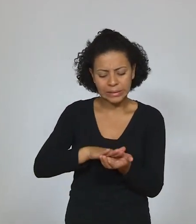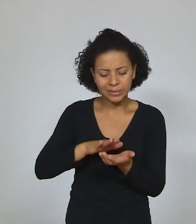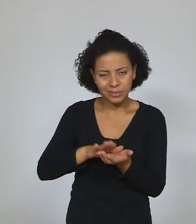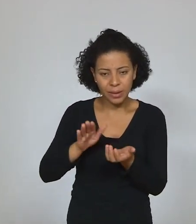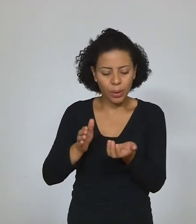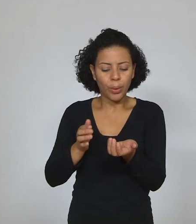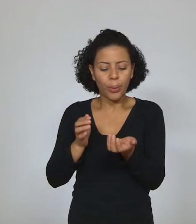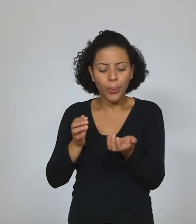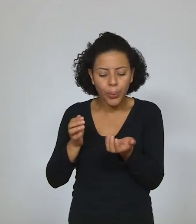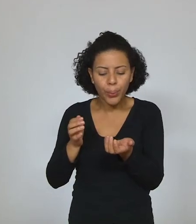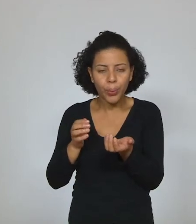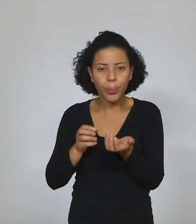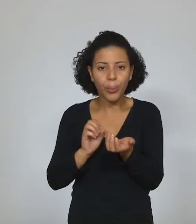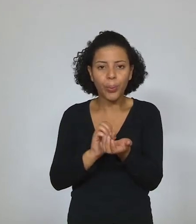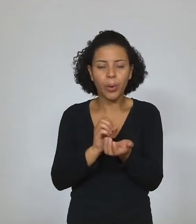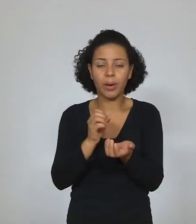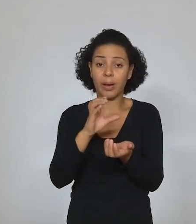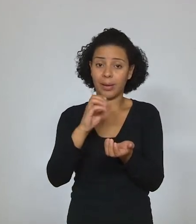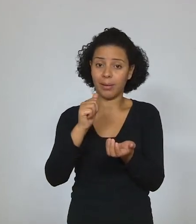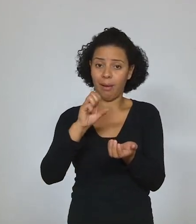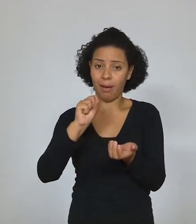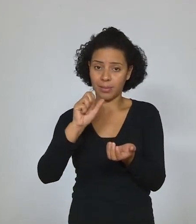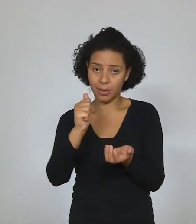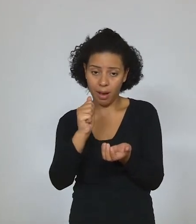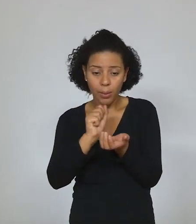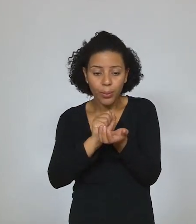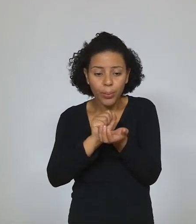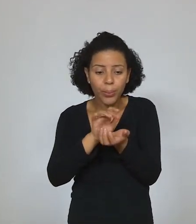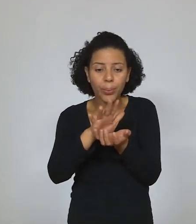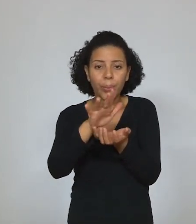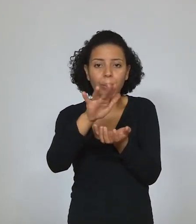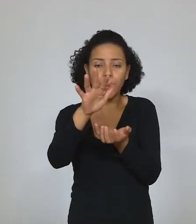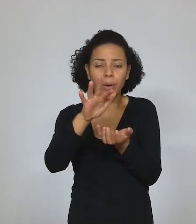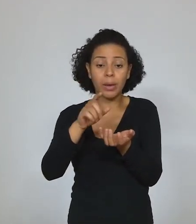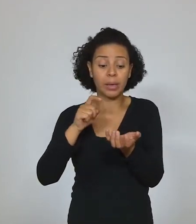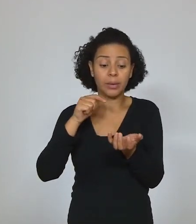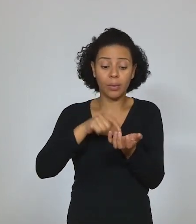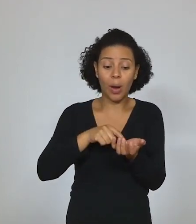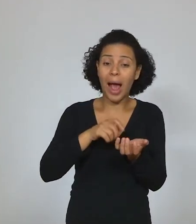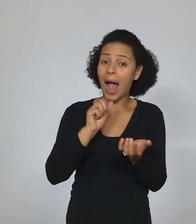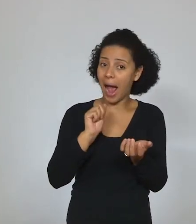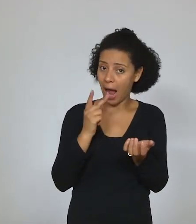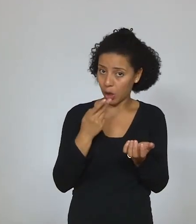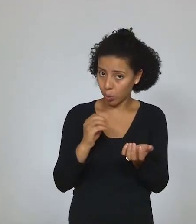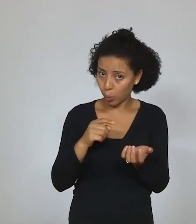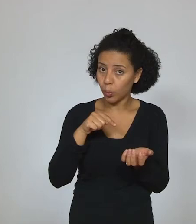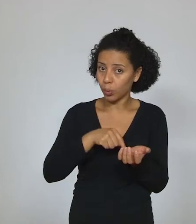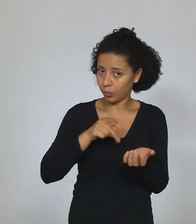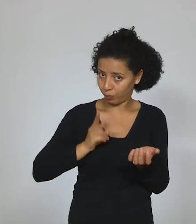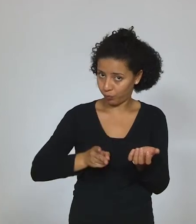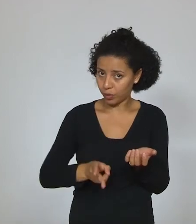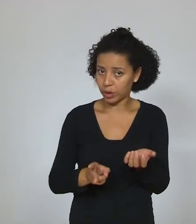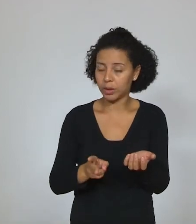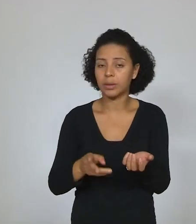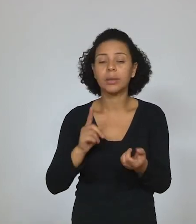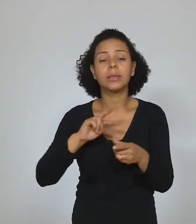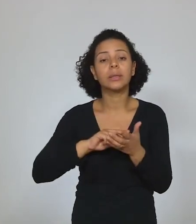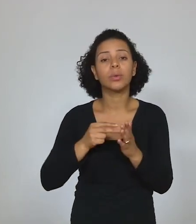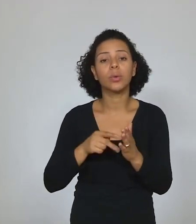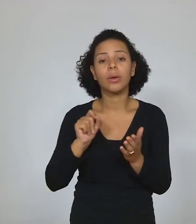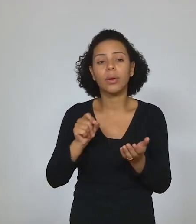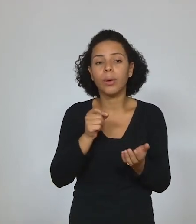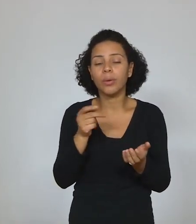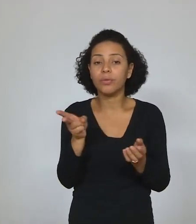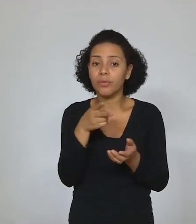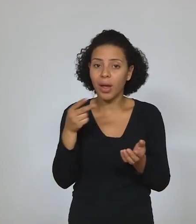e assoprar, a casca voa e o dente do alho não. Ou seja, você aplicou o quê? Uma ventilação.